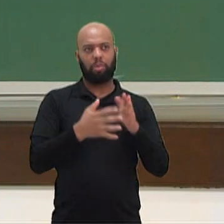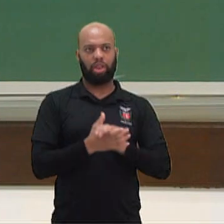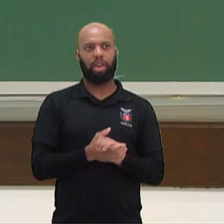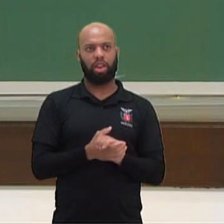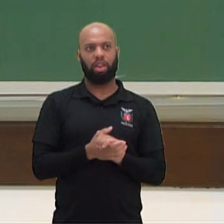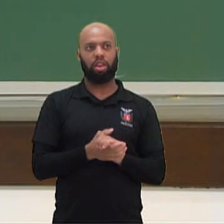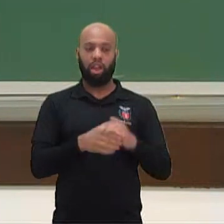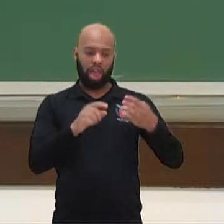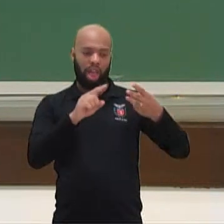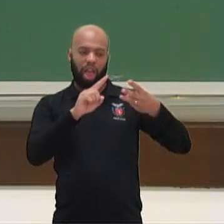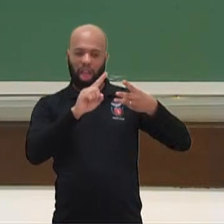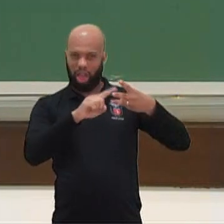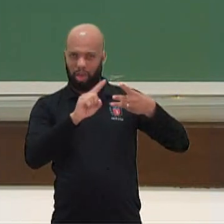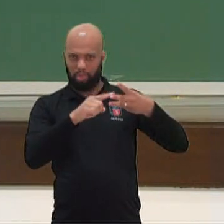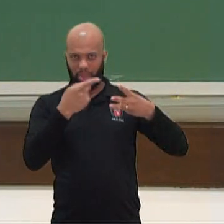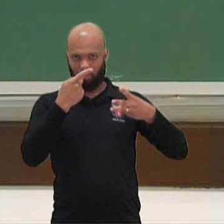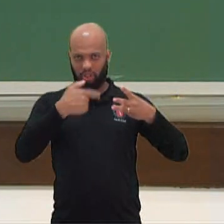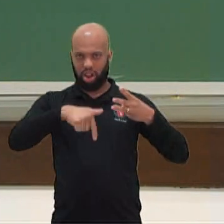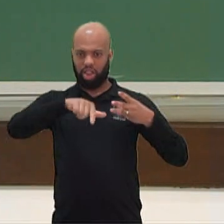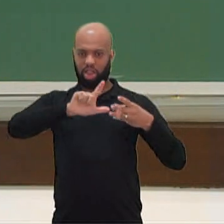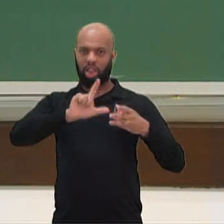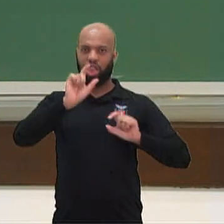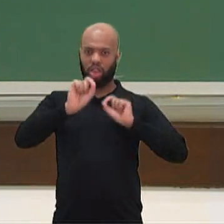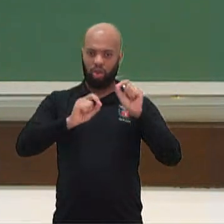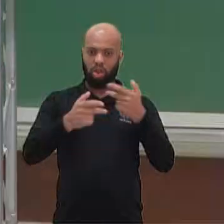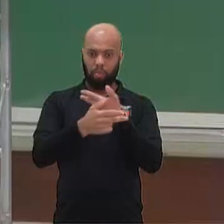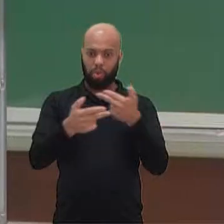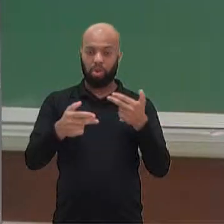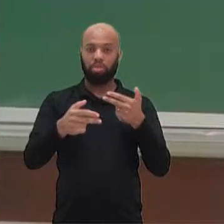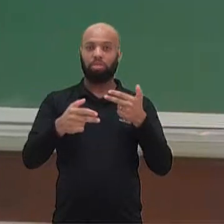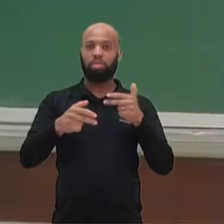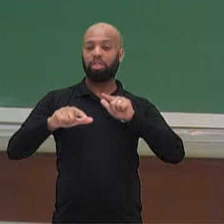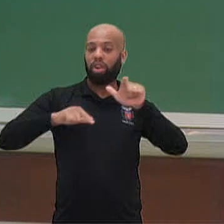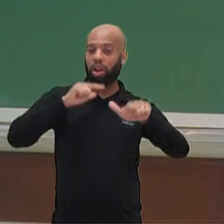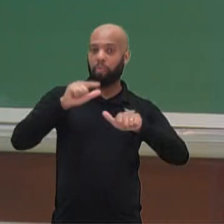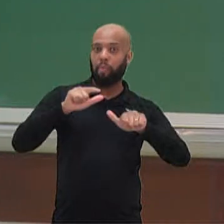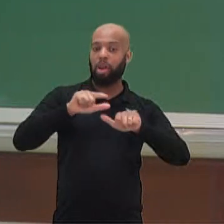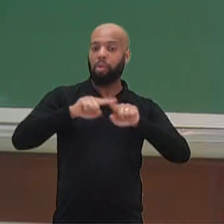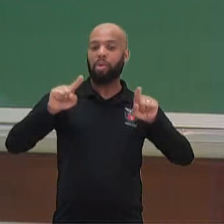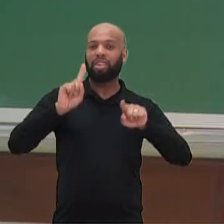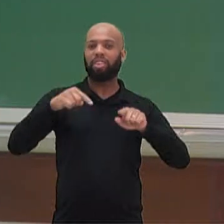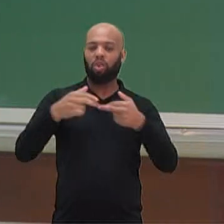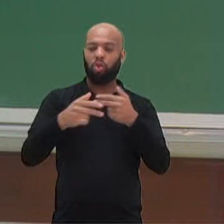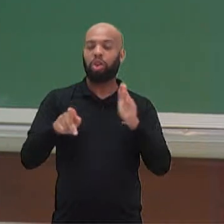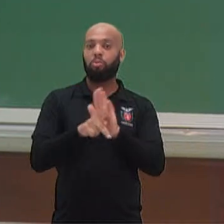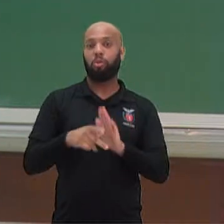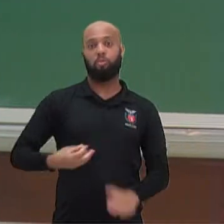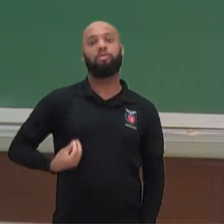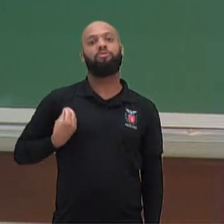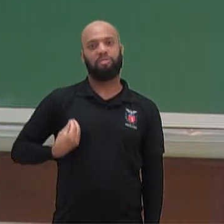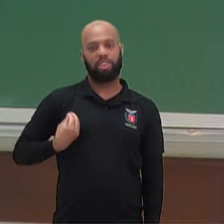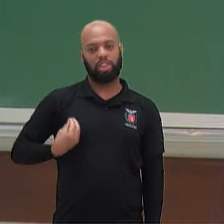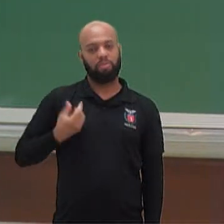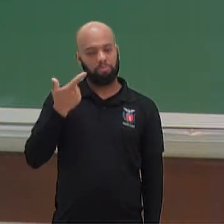correto? Então, e a região sudeste? Quais são os minérios, né? Quais são aí os recursos naturais que a